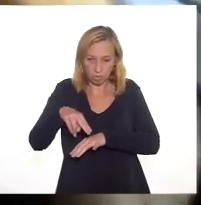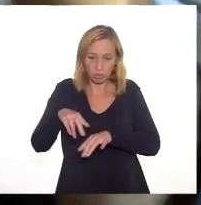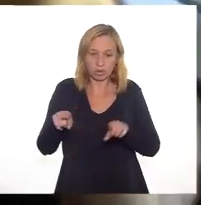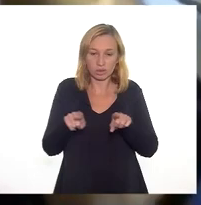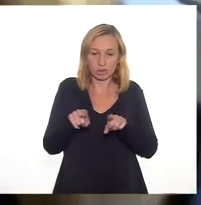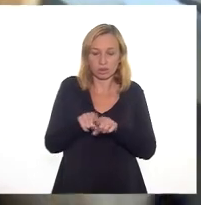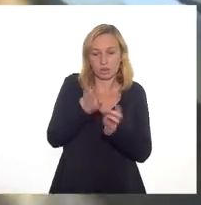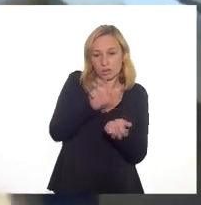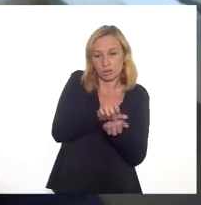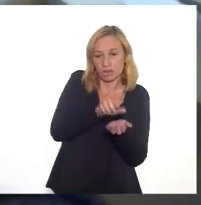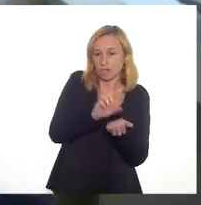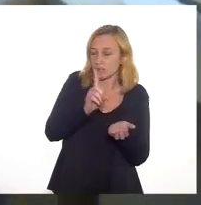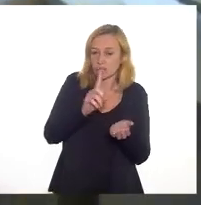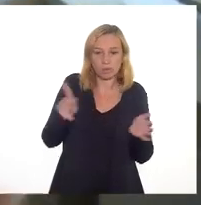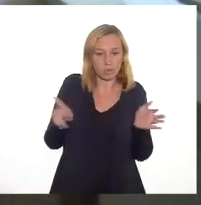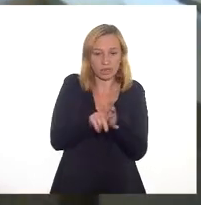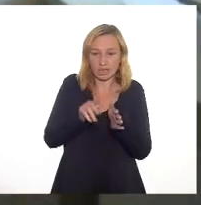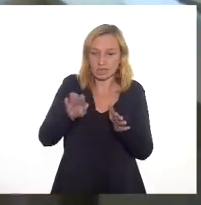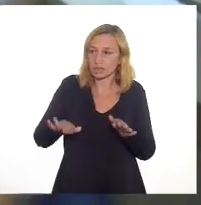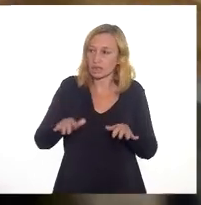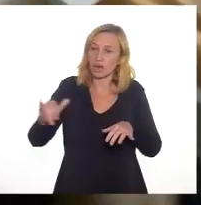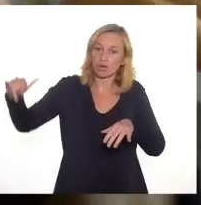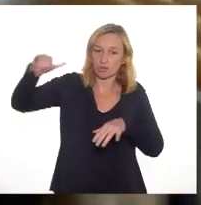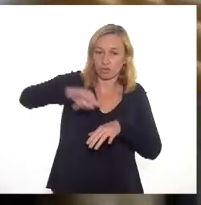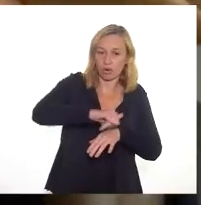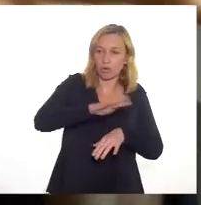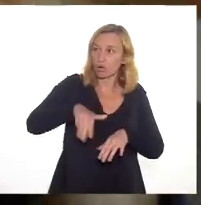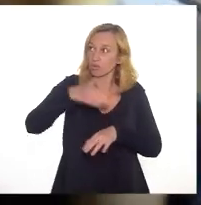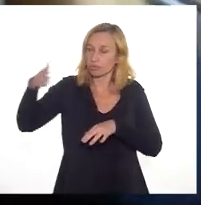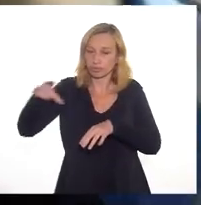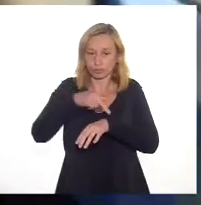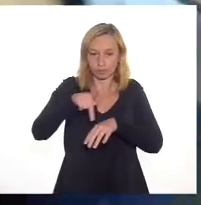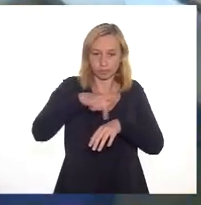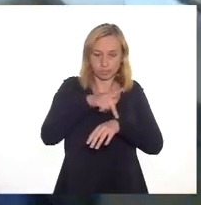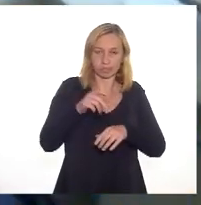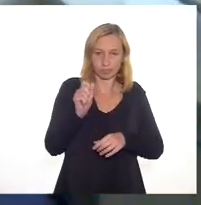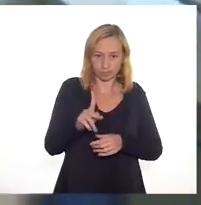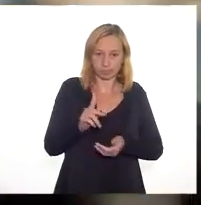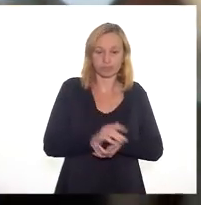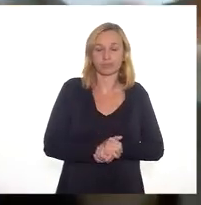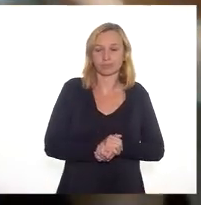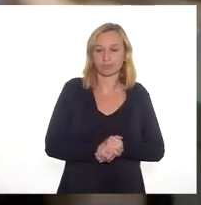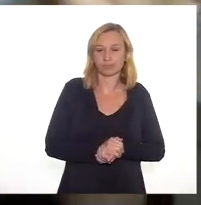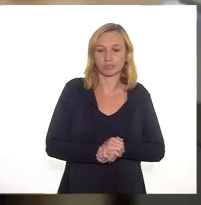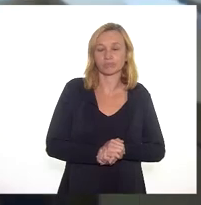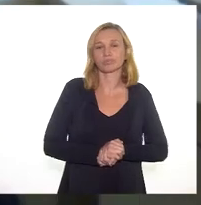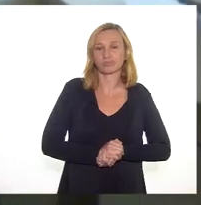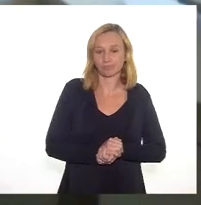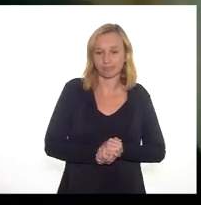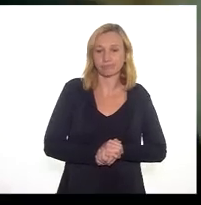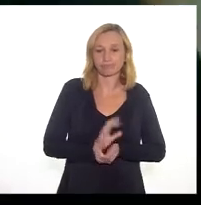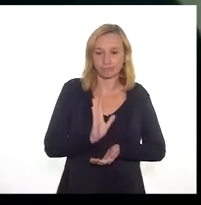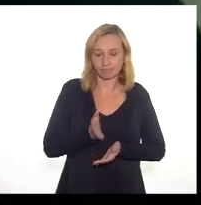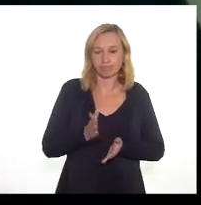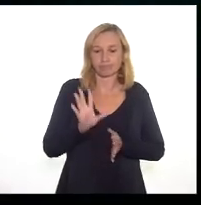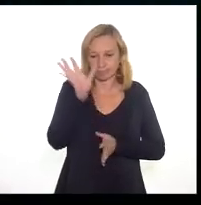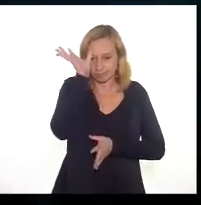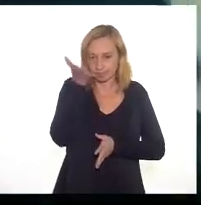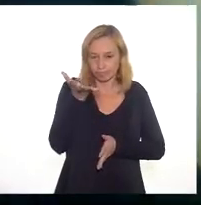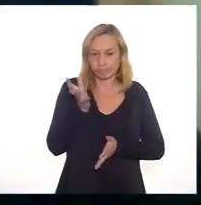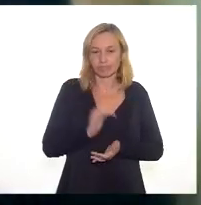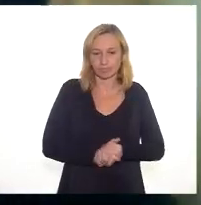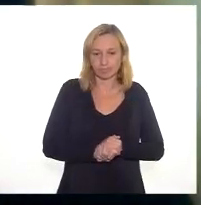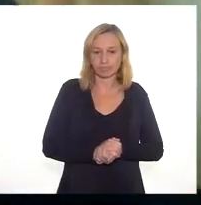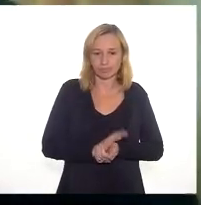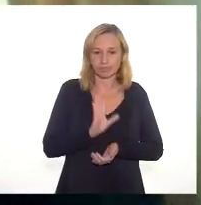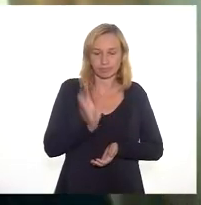voo internacional. Então está absolutamente contemplado. Essa, para mim, era uma questão de fundo. E está resolvido. Então tá,